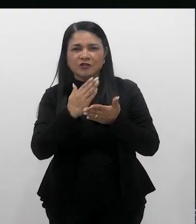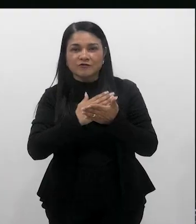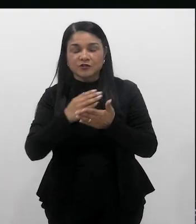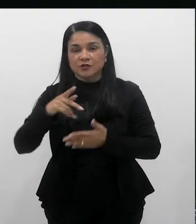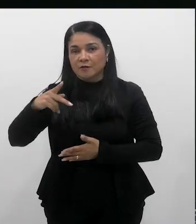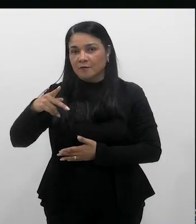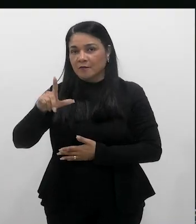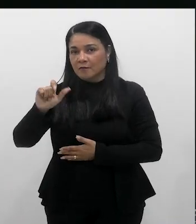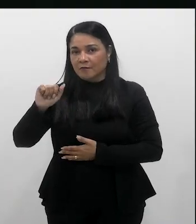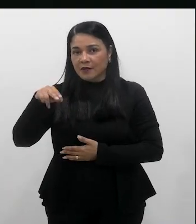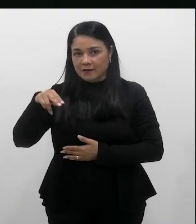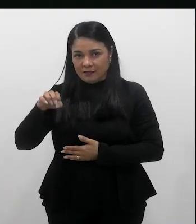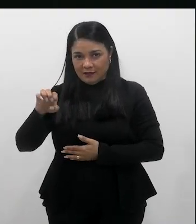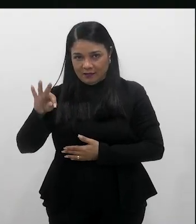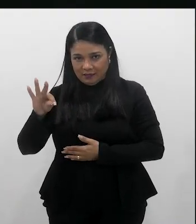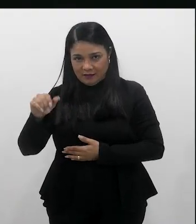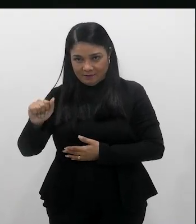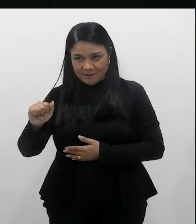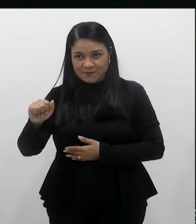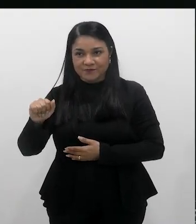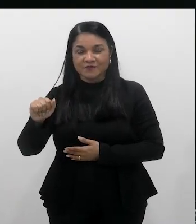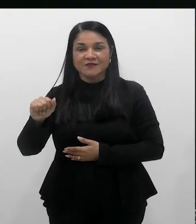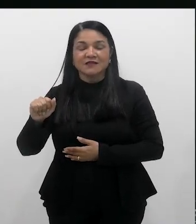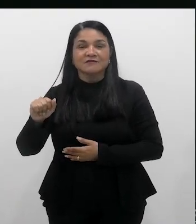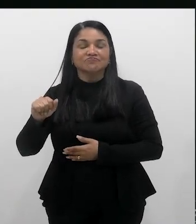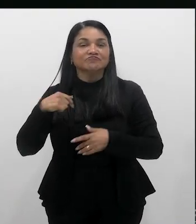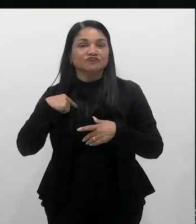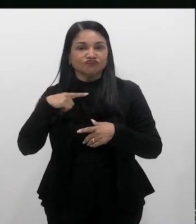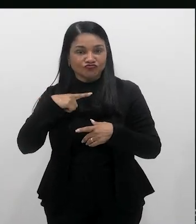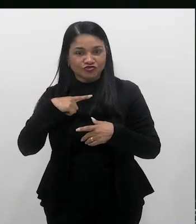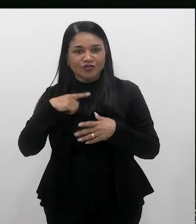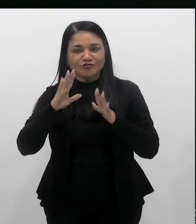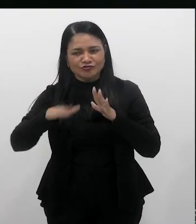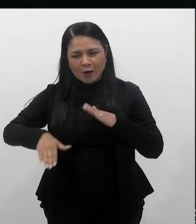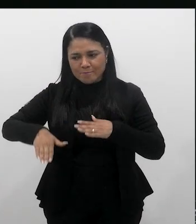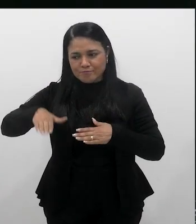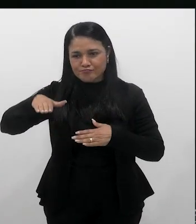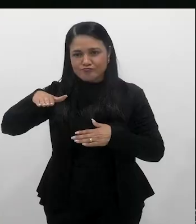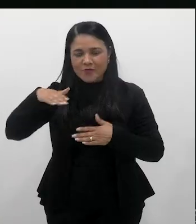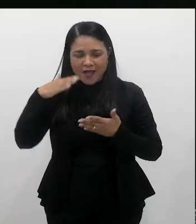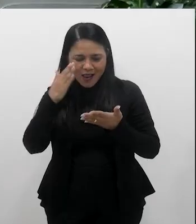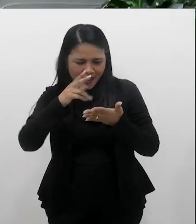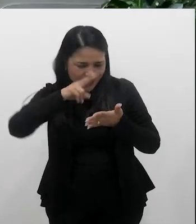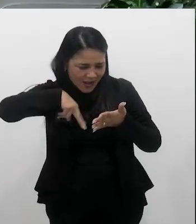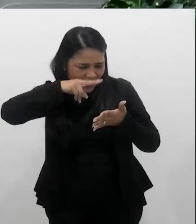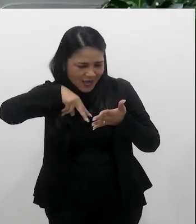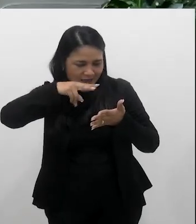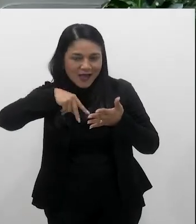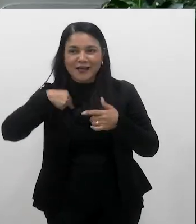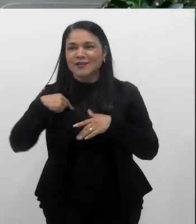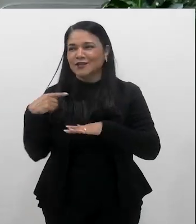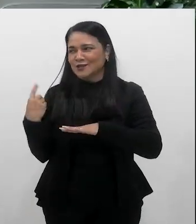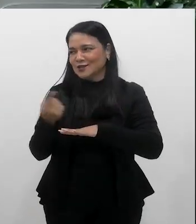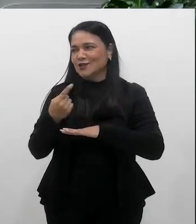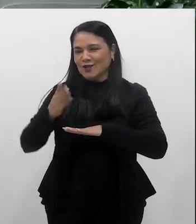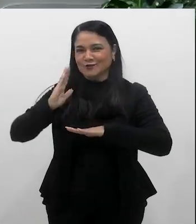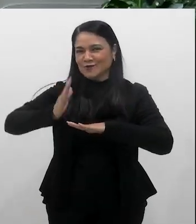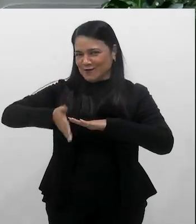revista Planeta. Sim. Planeta, né? Era incrível. Eu já, moleque... Já vi que somos contemporâneos.